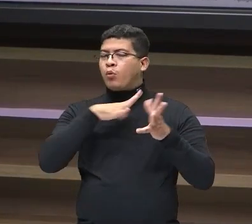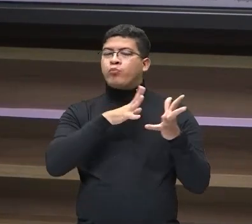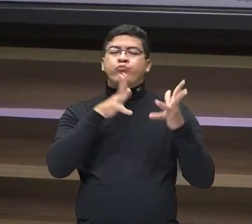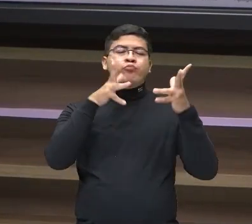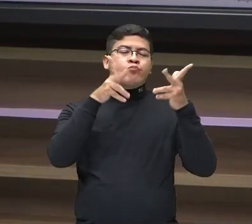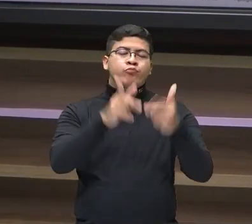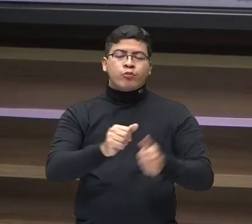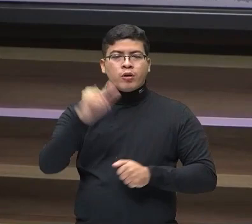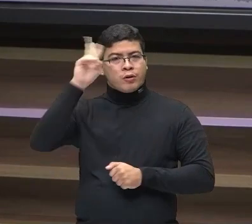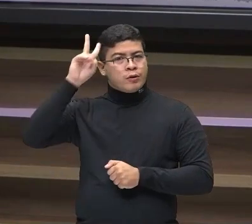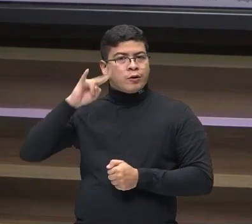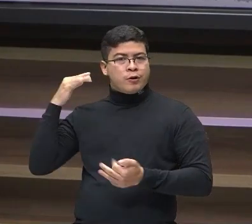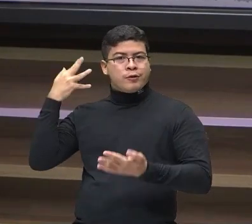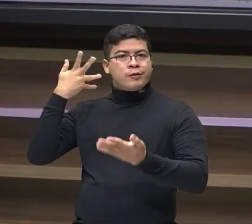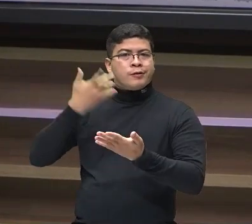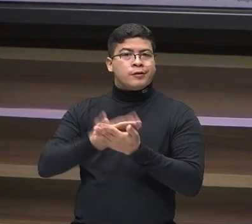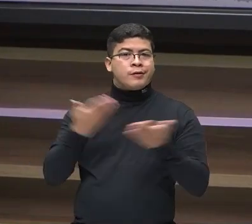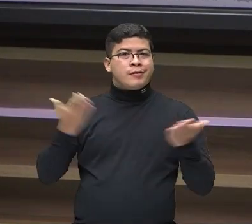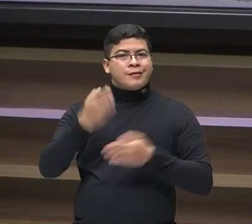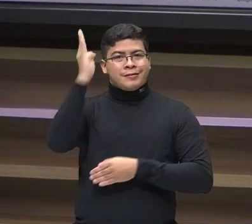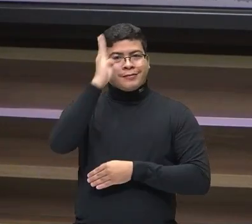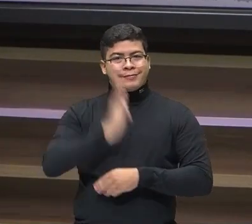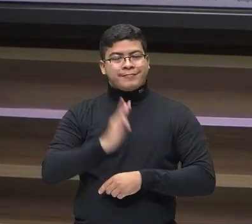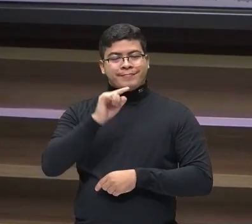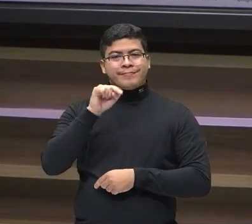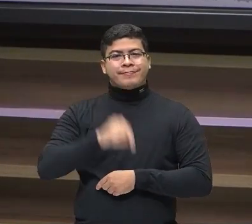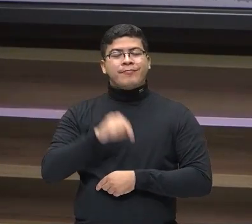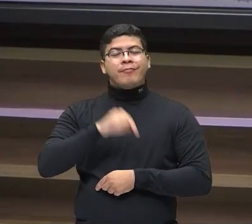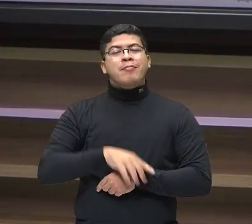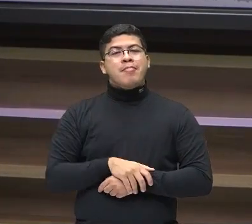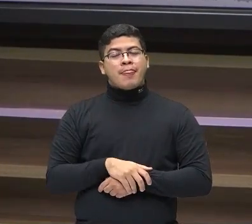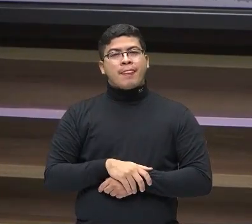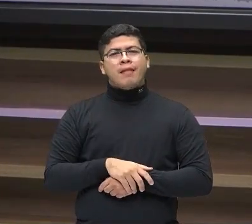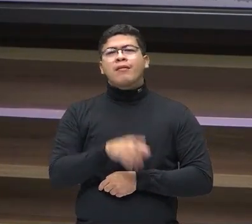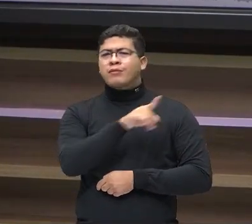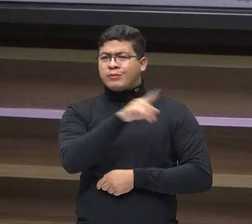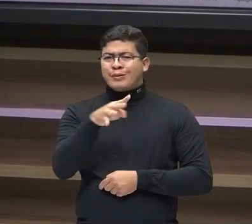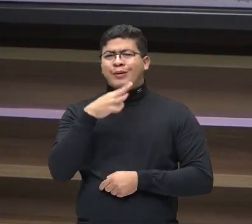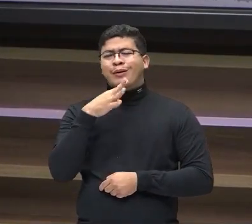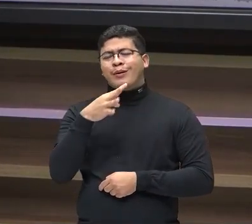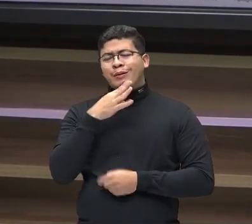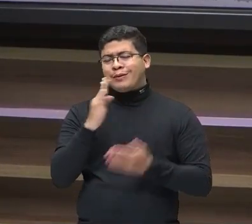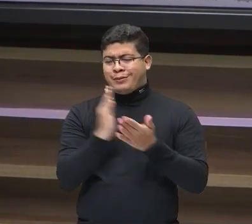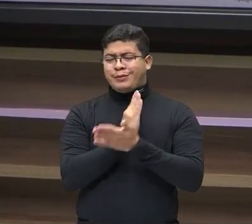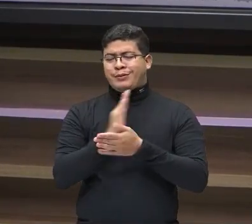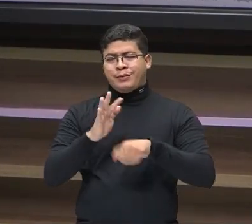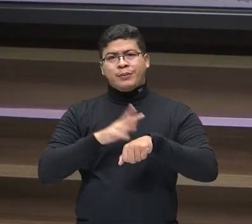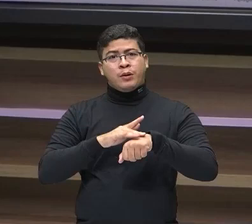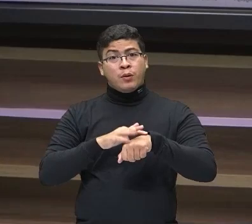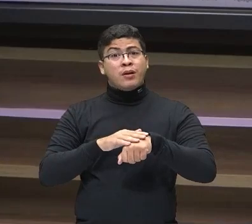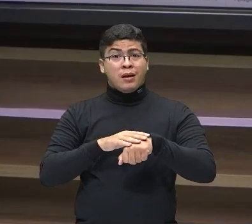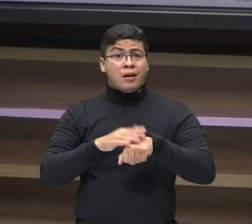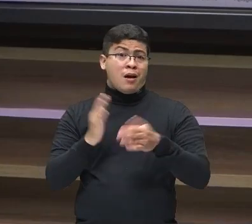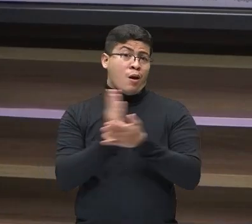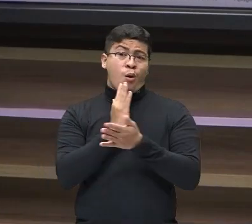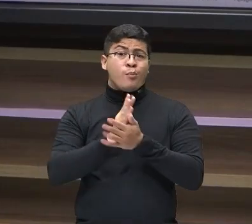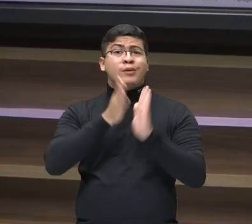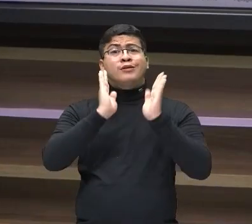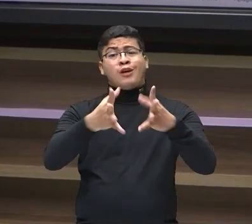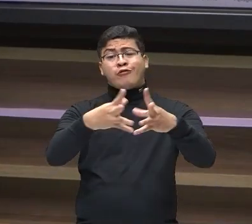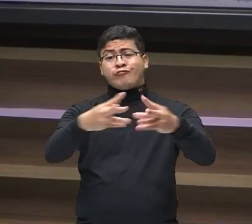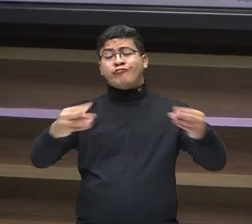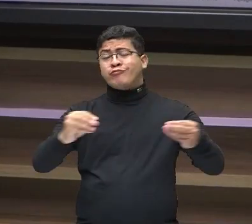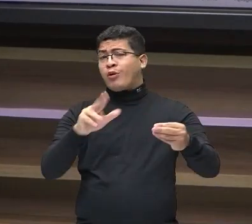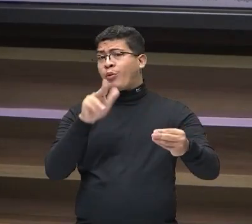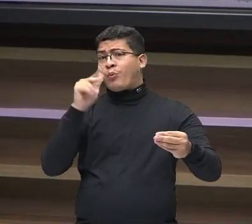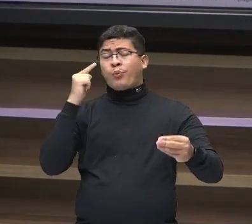de vacinação no nosso país, Várias doenças ali que a gente conhece e que já não existem mais, a gente não consegue ouvir falar